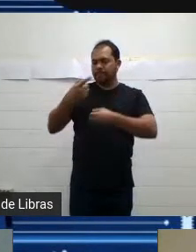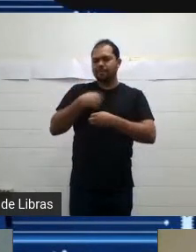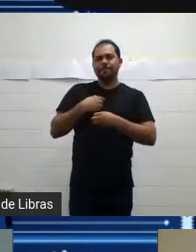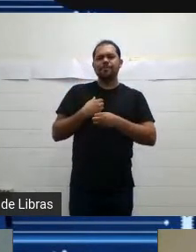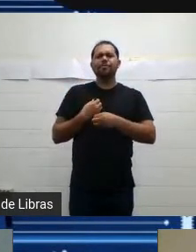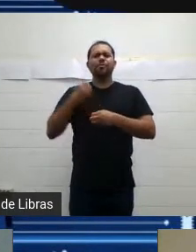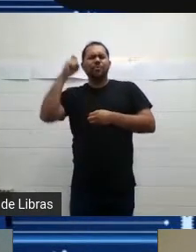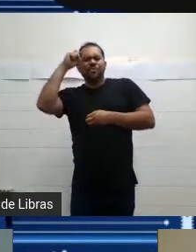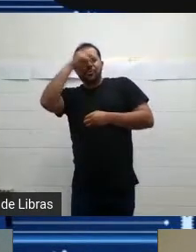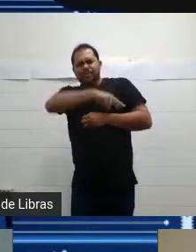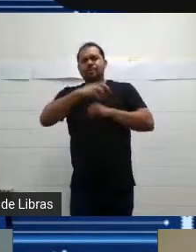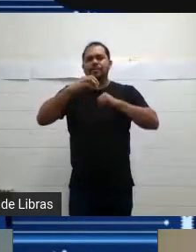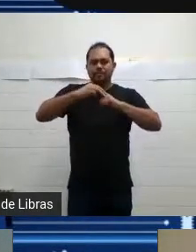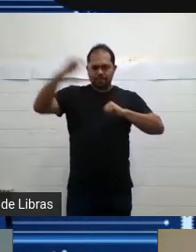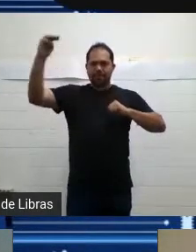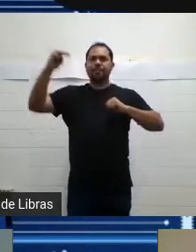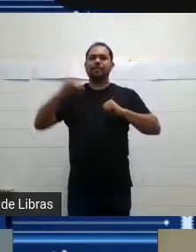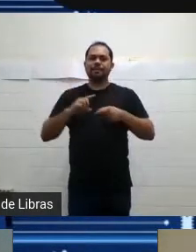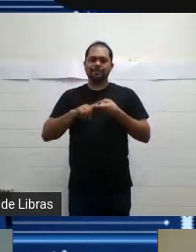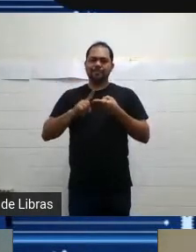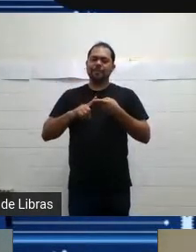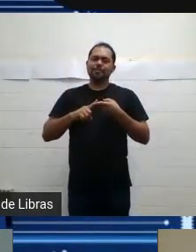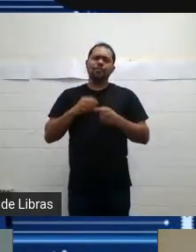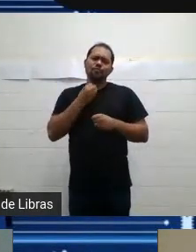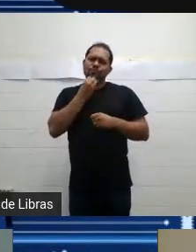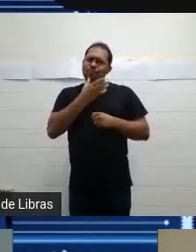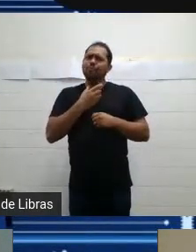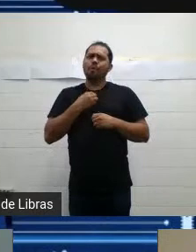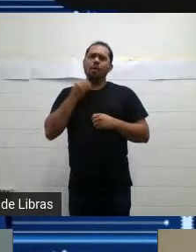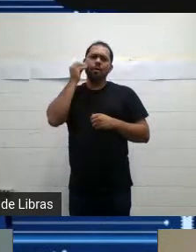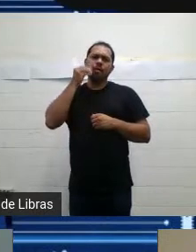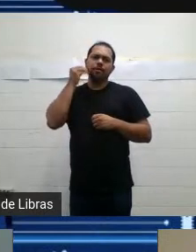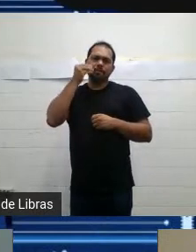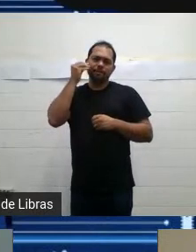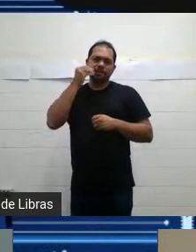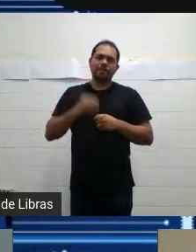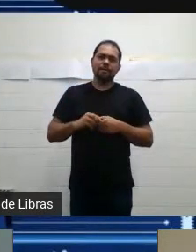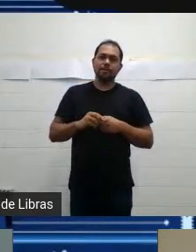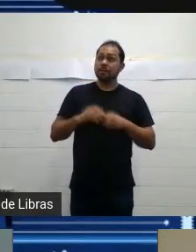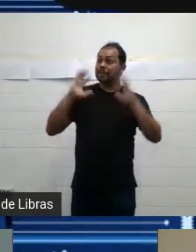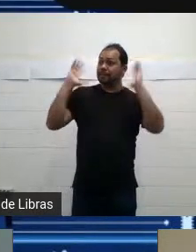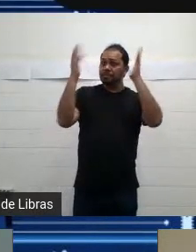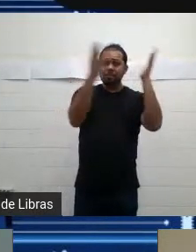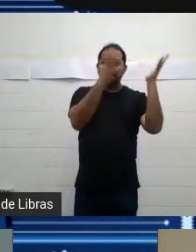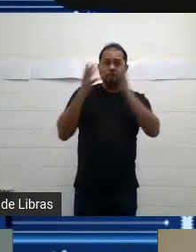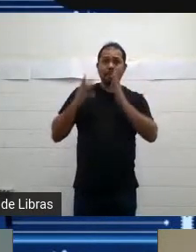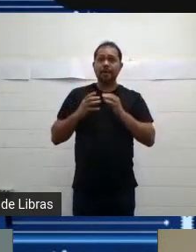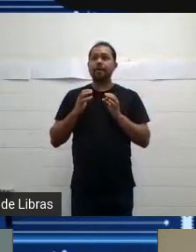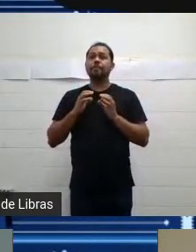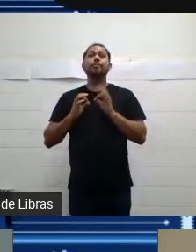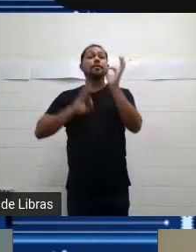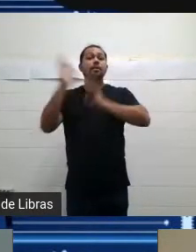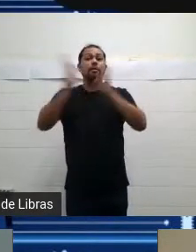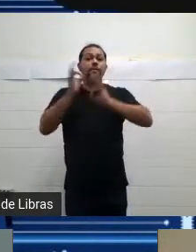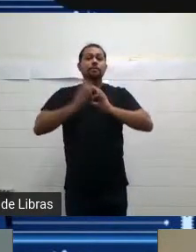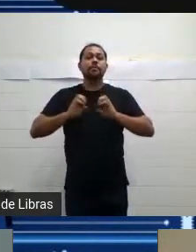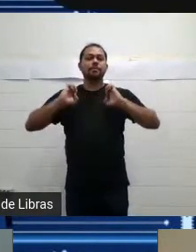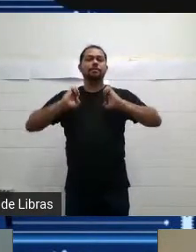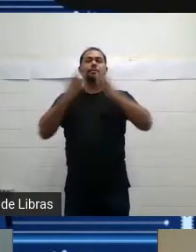delicioso. Então, assim, agradecer de coração e parabenizar também a organização do evento, que está lindo, estou acompanhando desde ontem, está